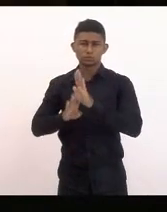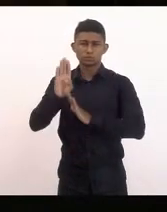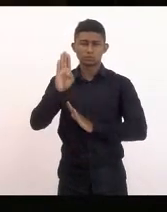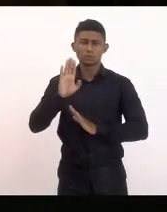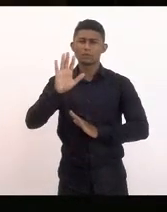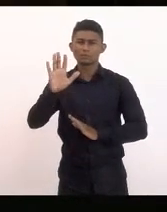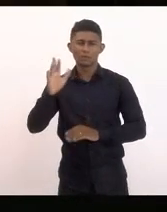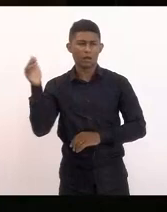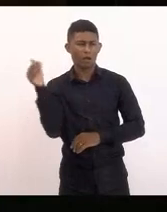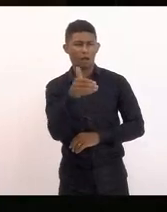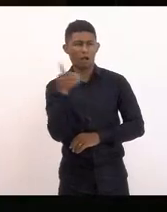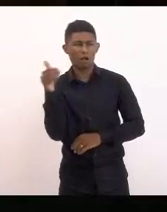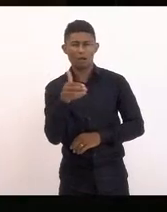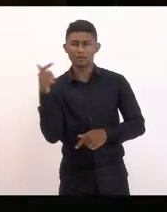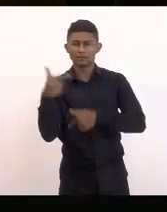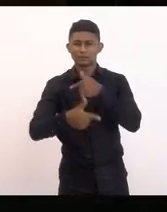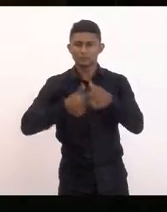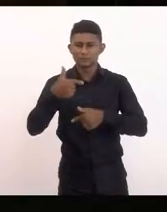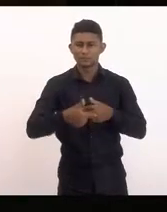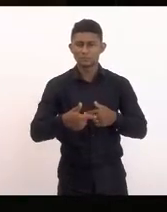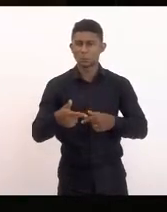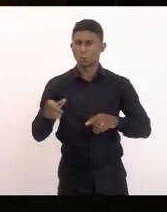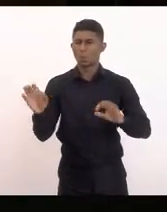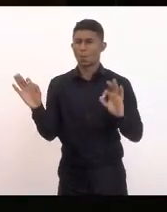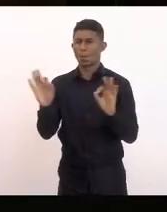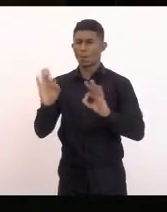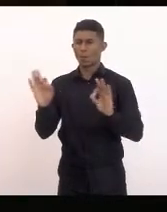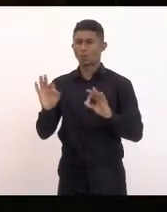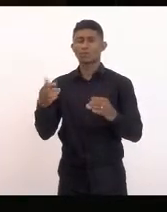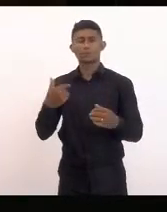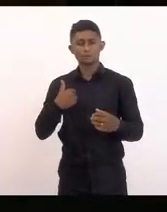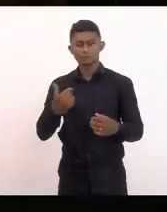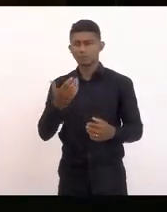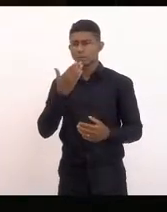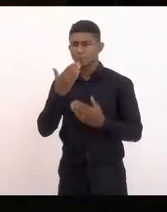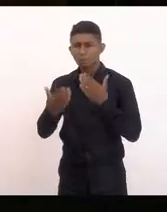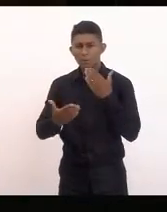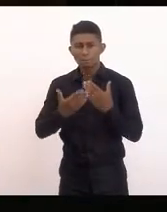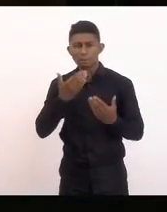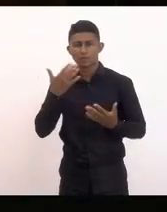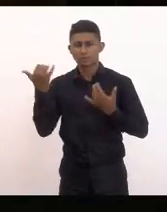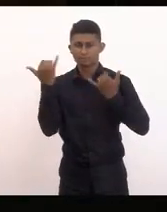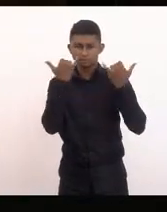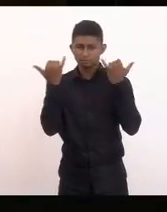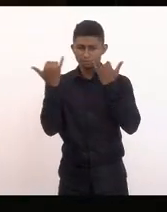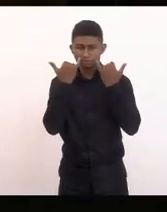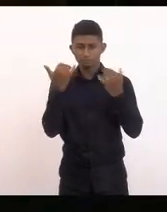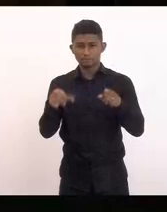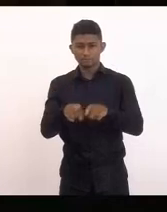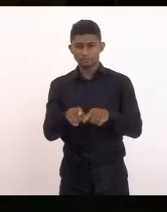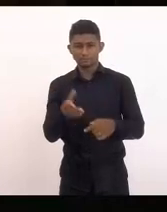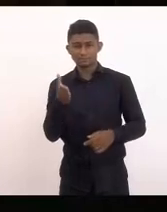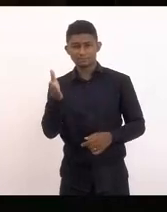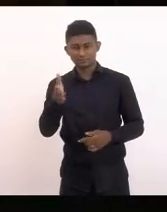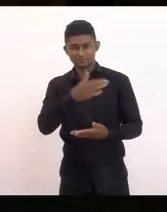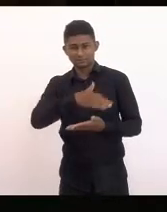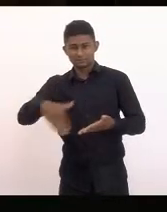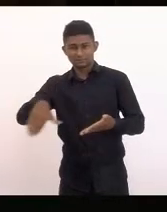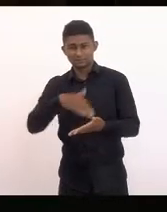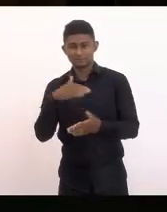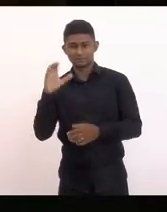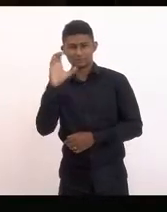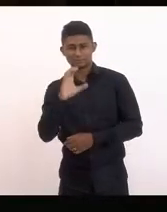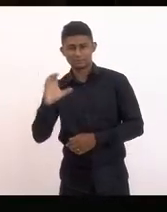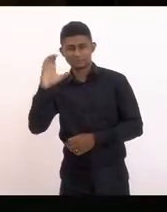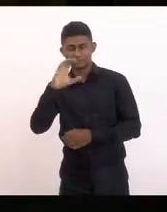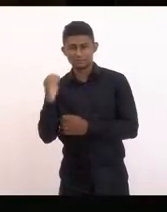trabalhar. Por isso, eu fiz requerimento de informações e, aproveitando aqui até a presença do secretário de Ciência e Tecnologia, que eu